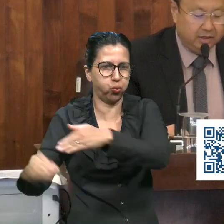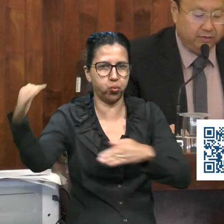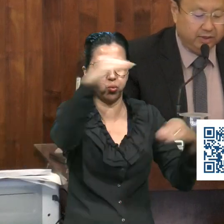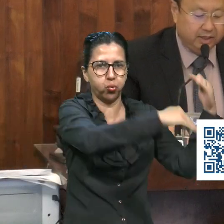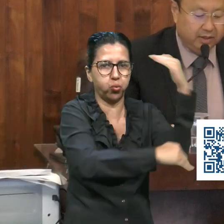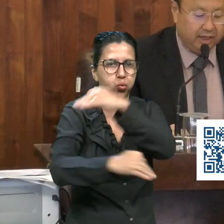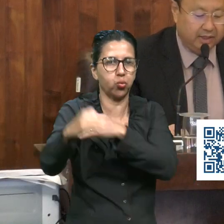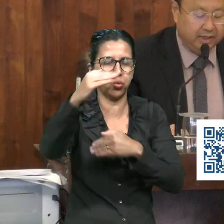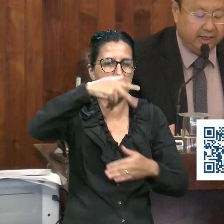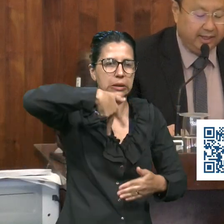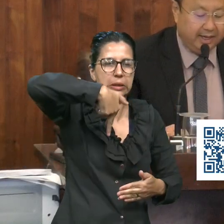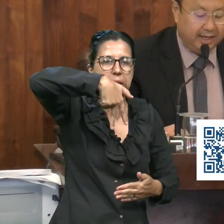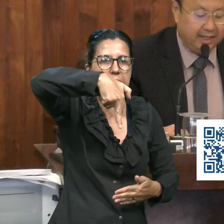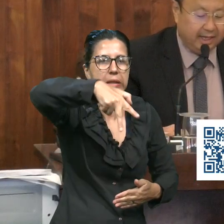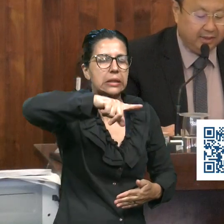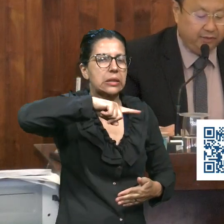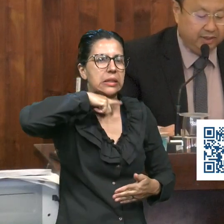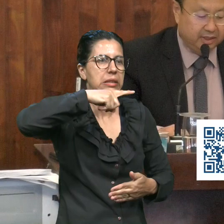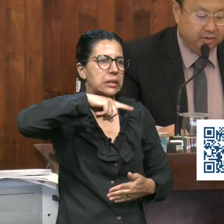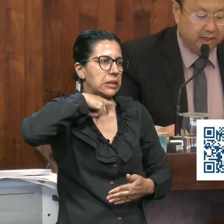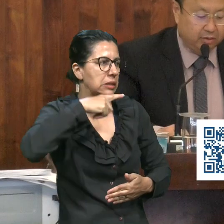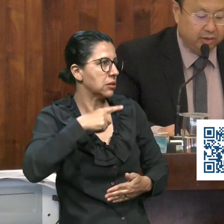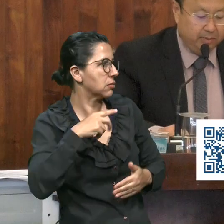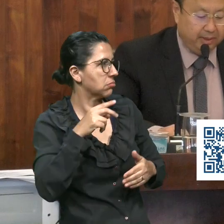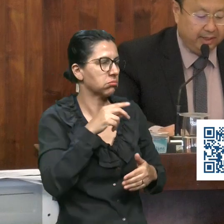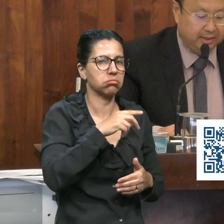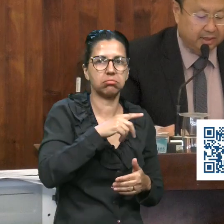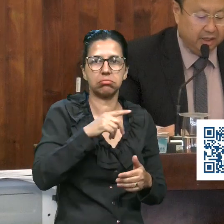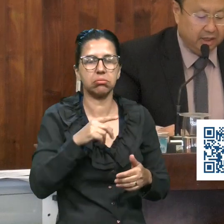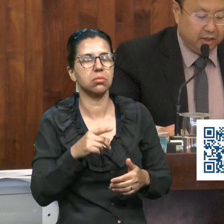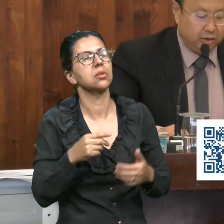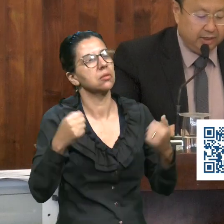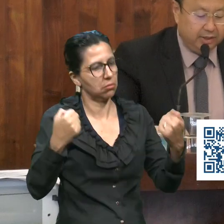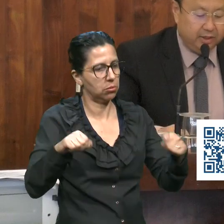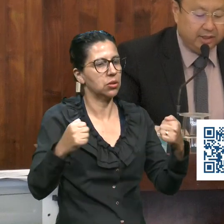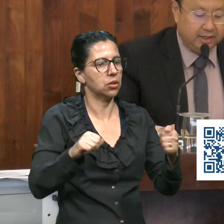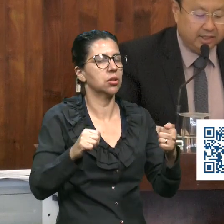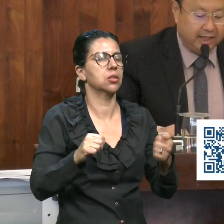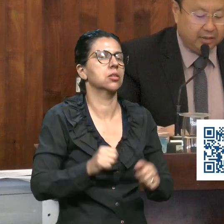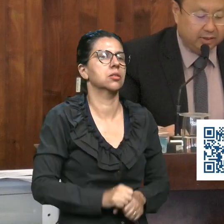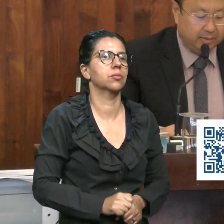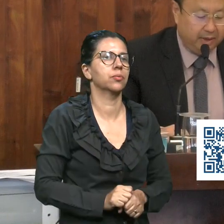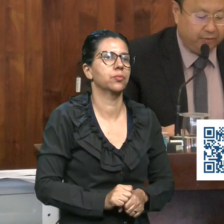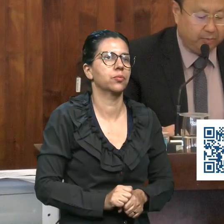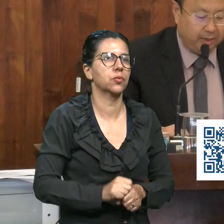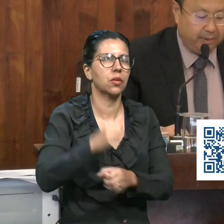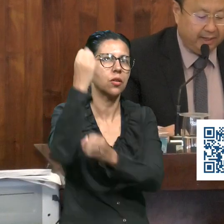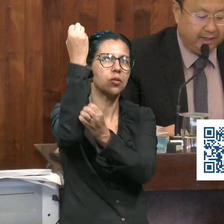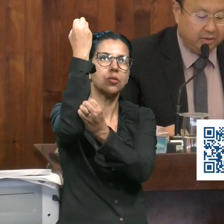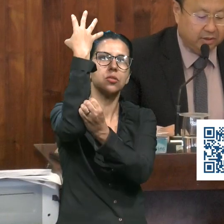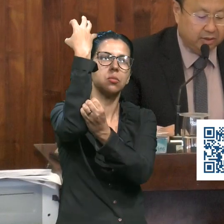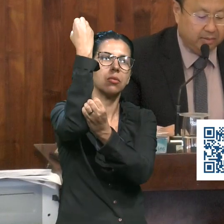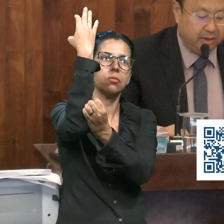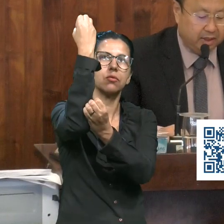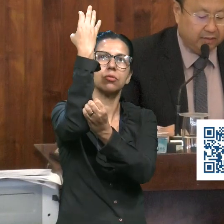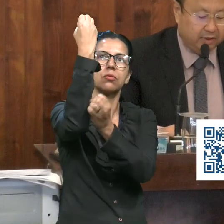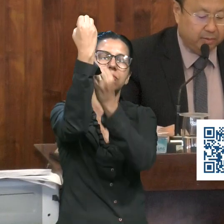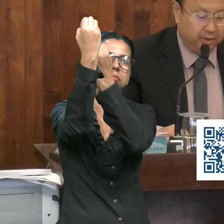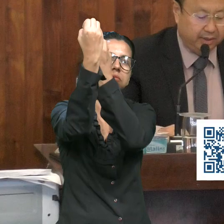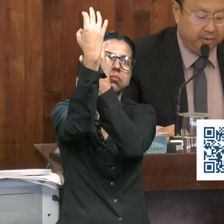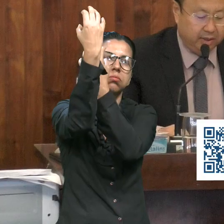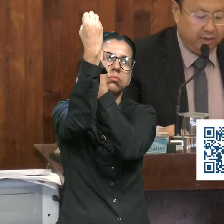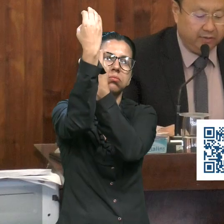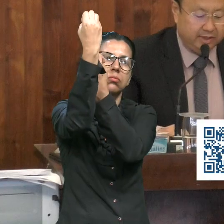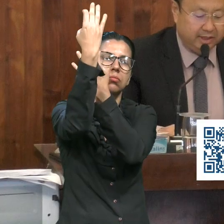Além disso, visando garantir a integralidade física dos alunos e pedestres, solicito que seja instalado um semáforo para pedestres com acionamento através